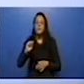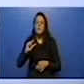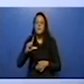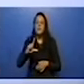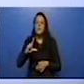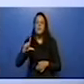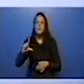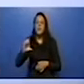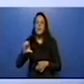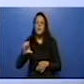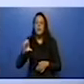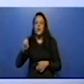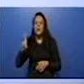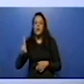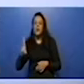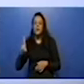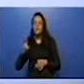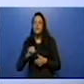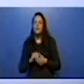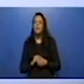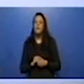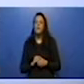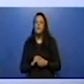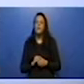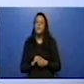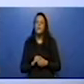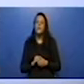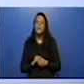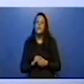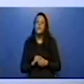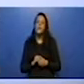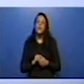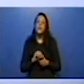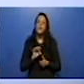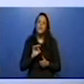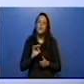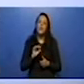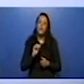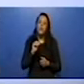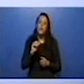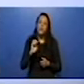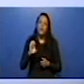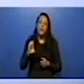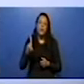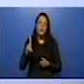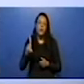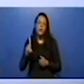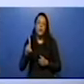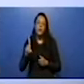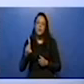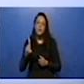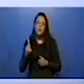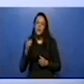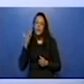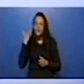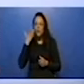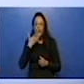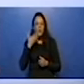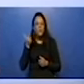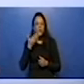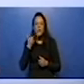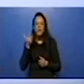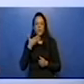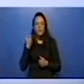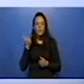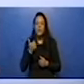jeito, só que para poder ficar no passado, é só colocar ED no finalzinho. Moleza.